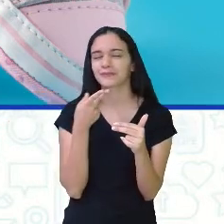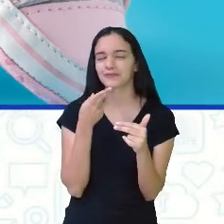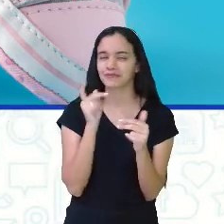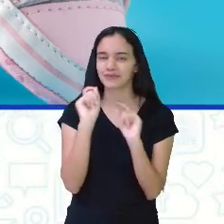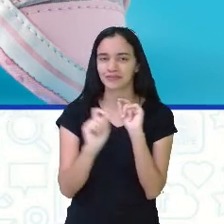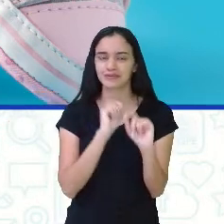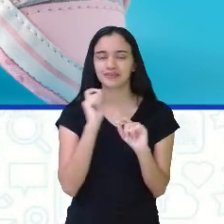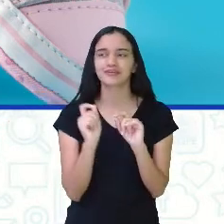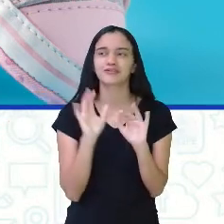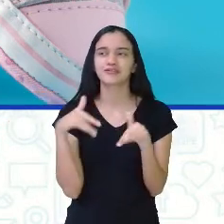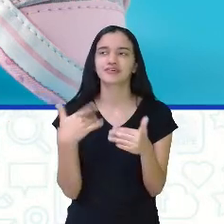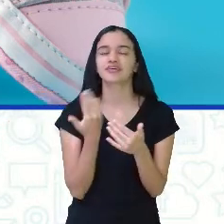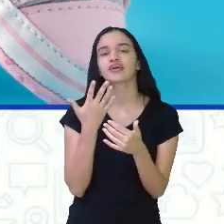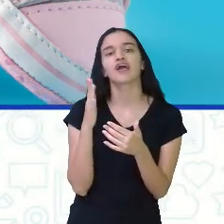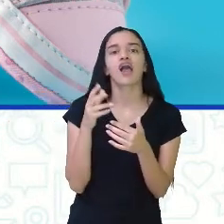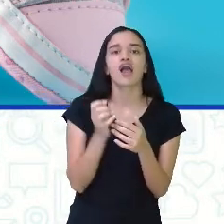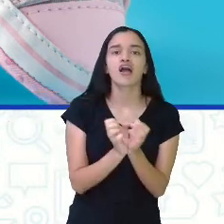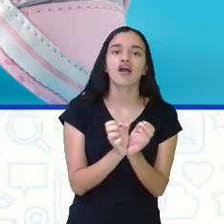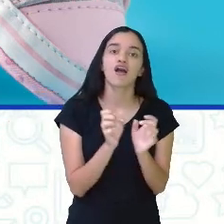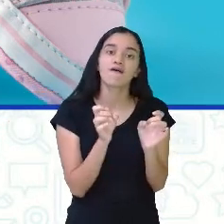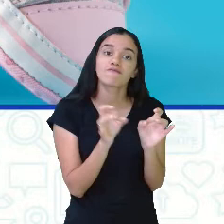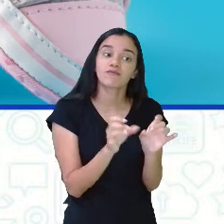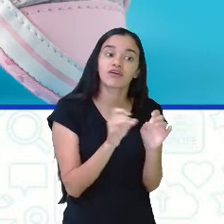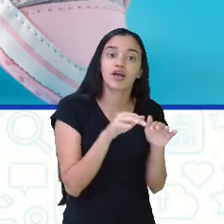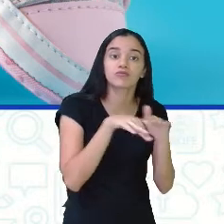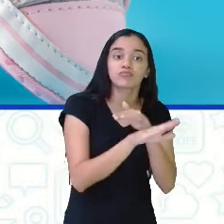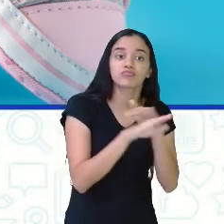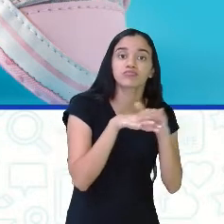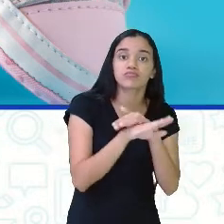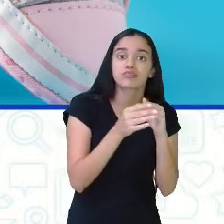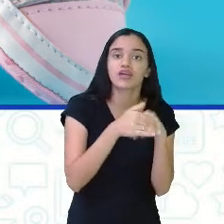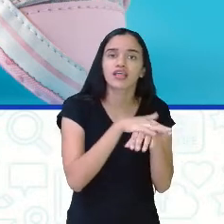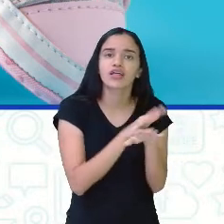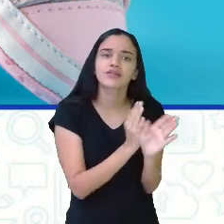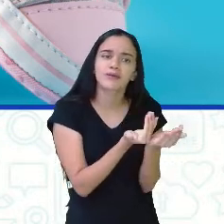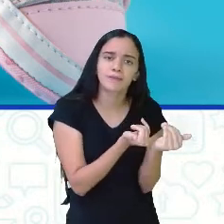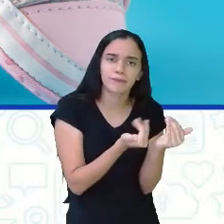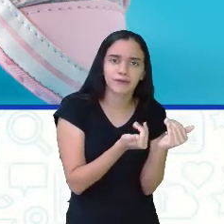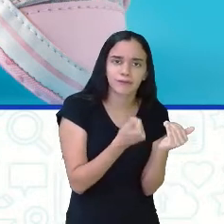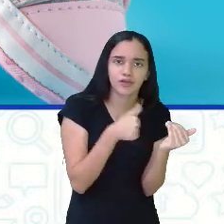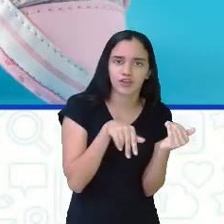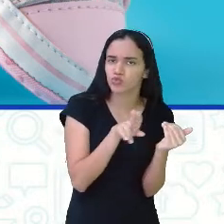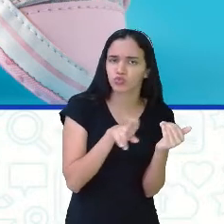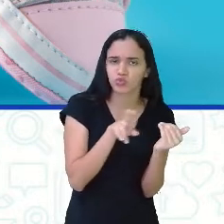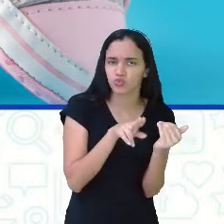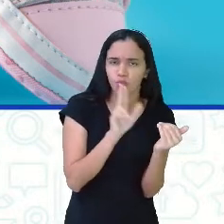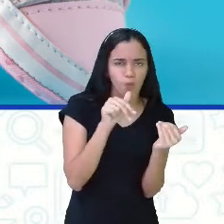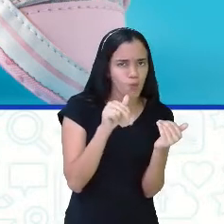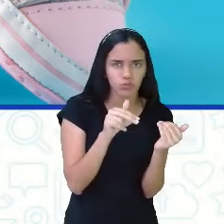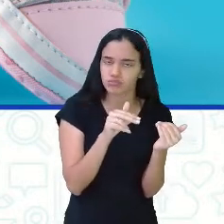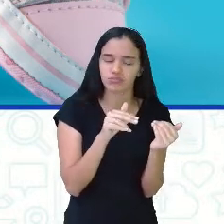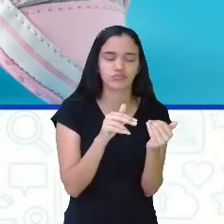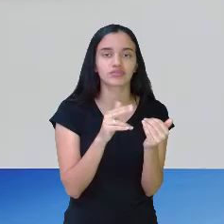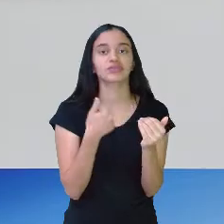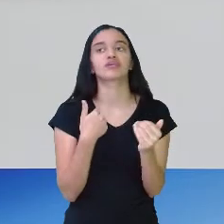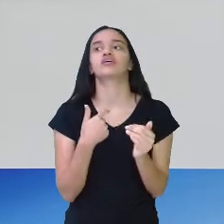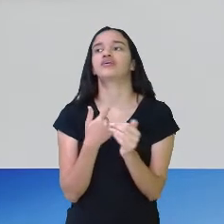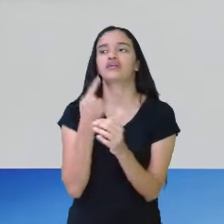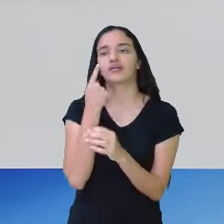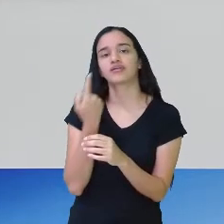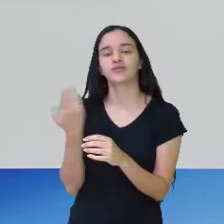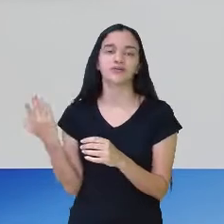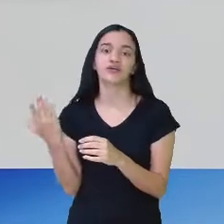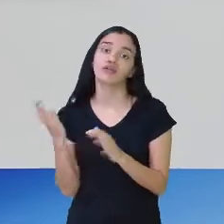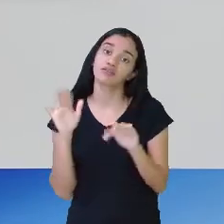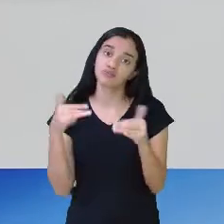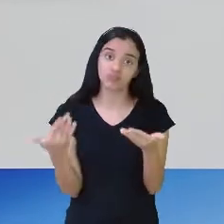é. Vendem-se um par de sapatos de bebê, nunca usados. Ernest Hemingway.